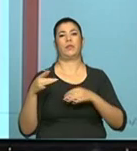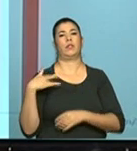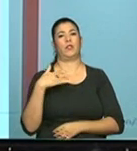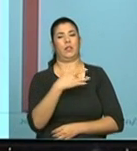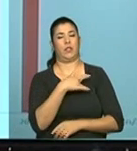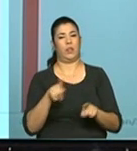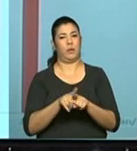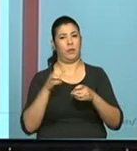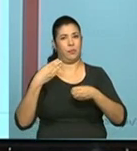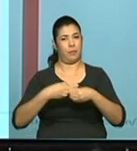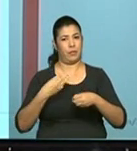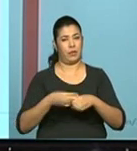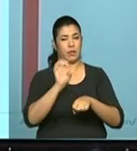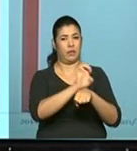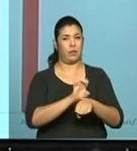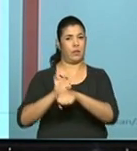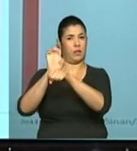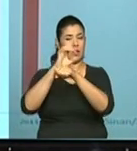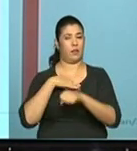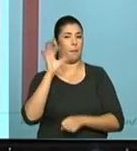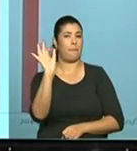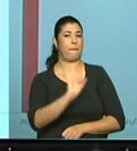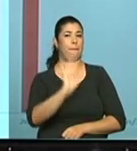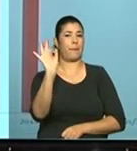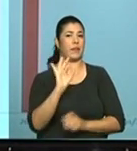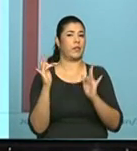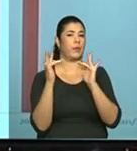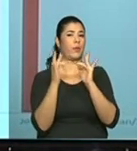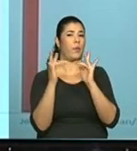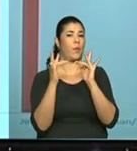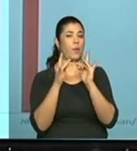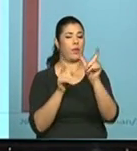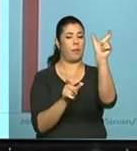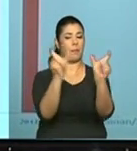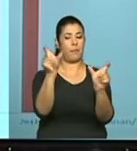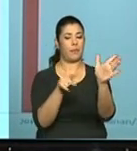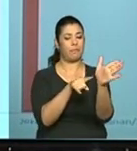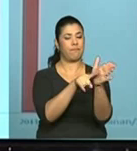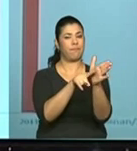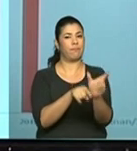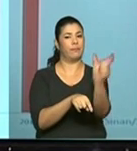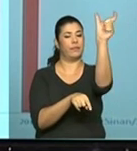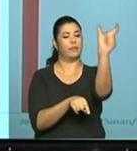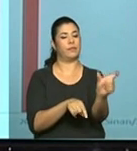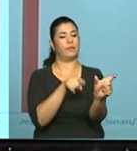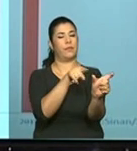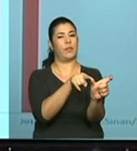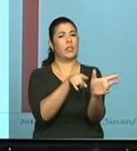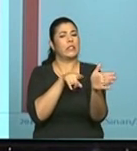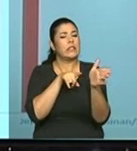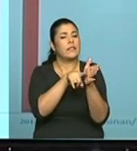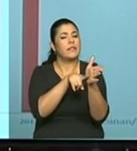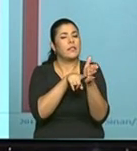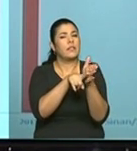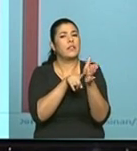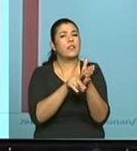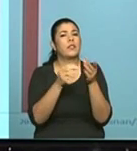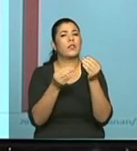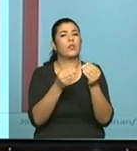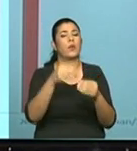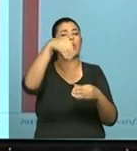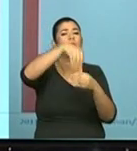e estados, é o percentual de contatos examinados. Examinar as pessoas que convivem na